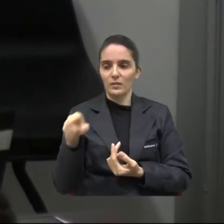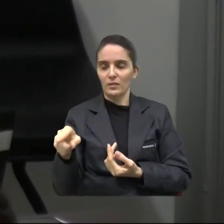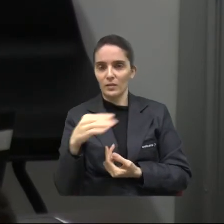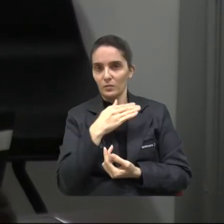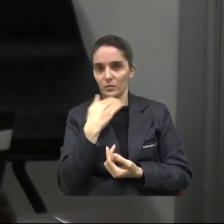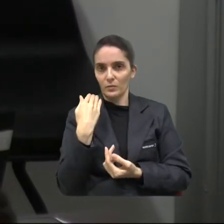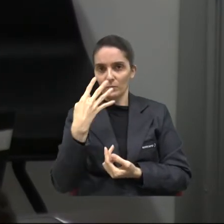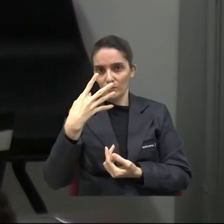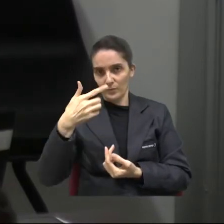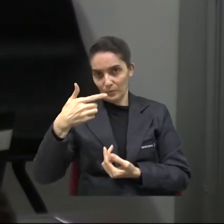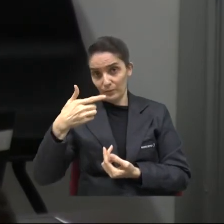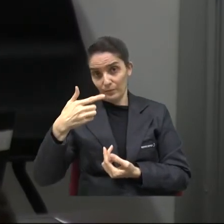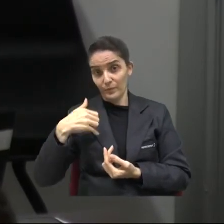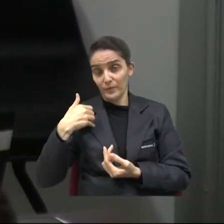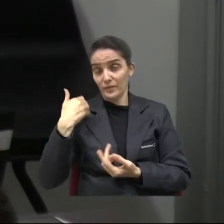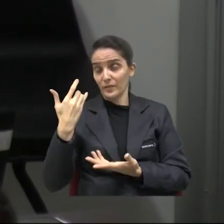42,